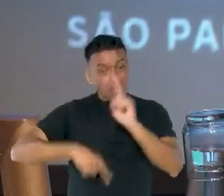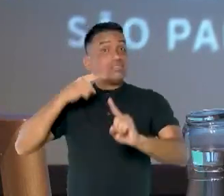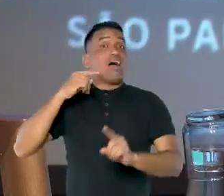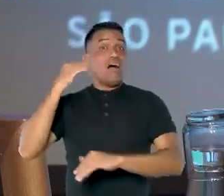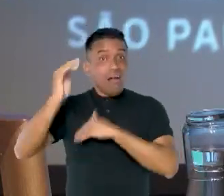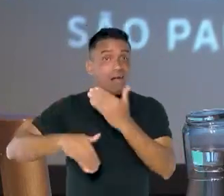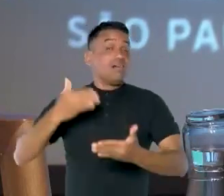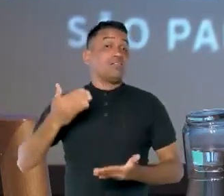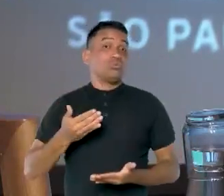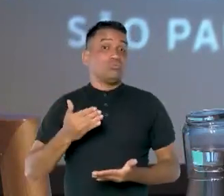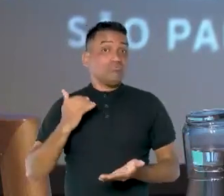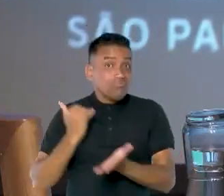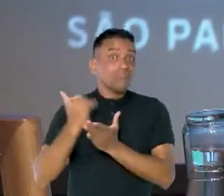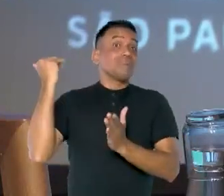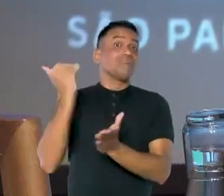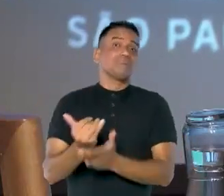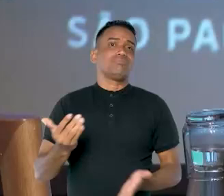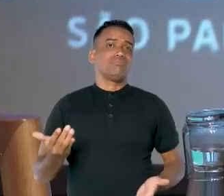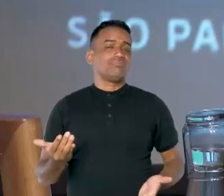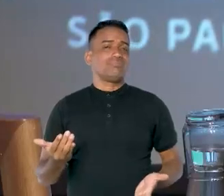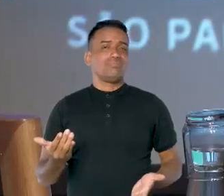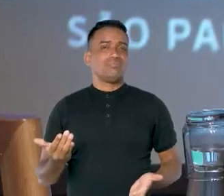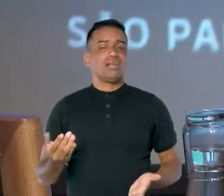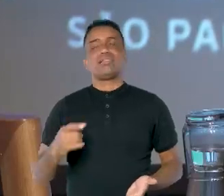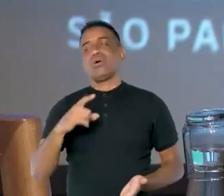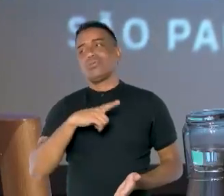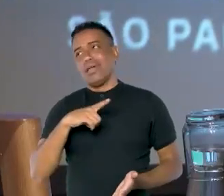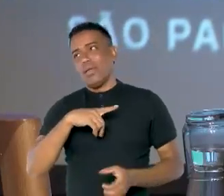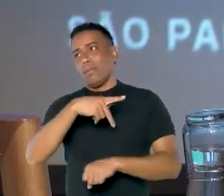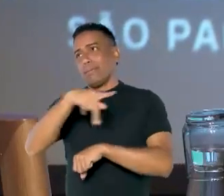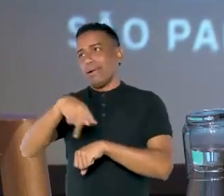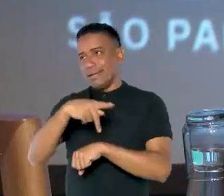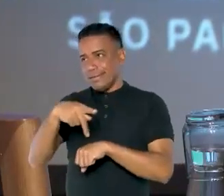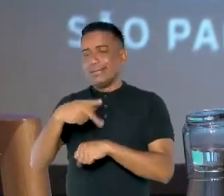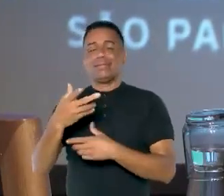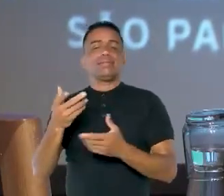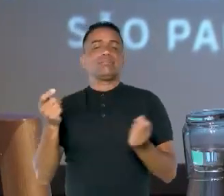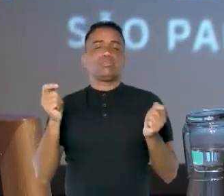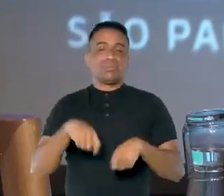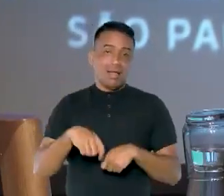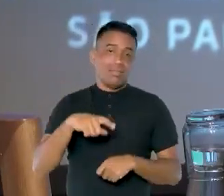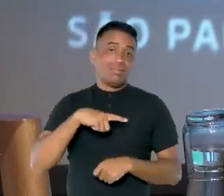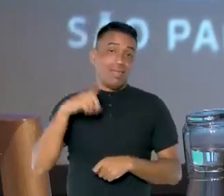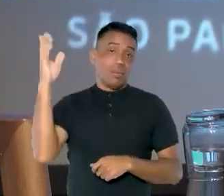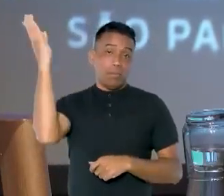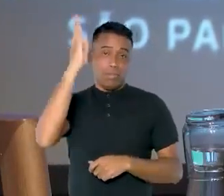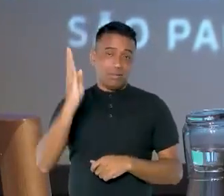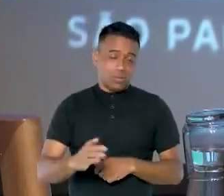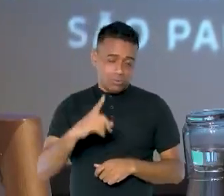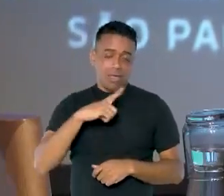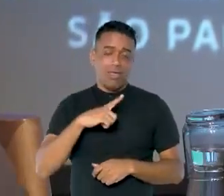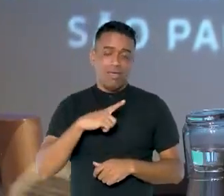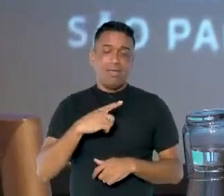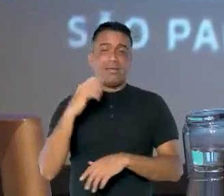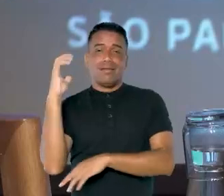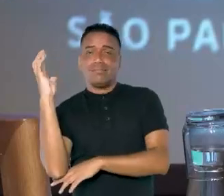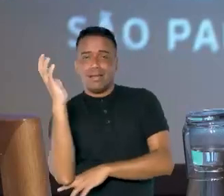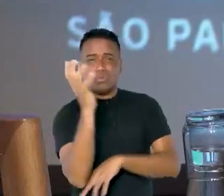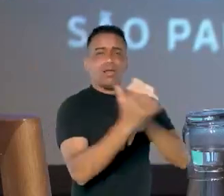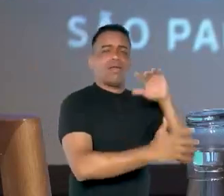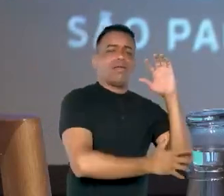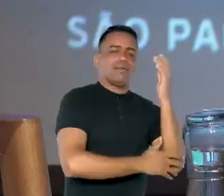mais do que avançamos. Nós ainda temos um país com muitas possibilidades, com recursos naturais muito